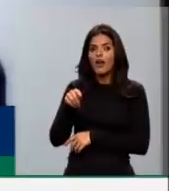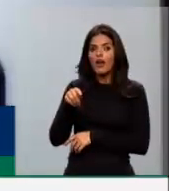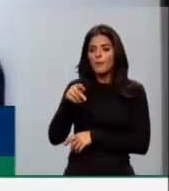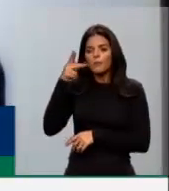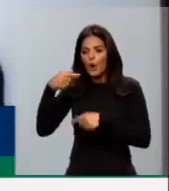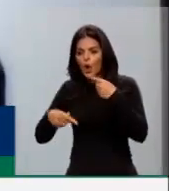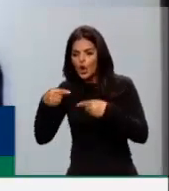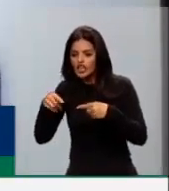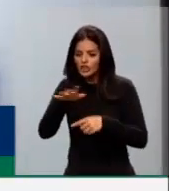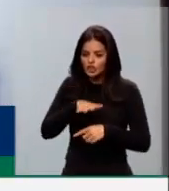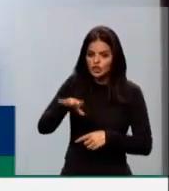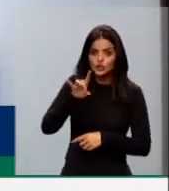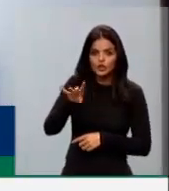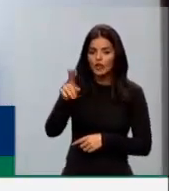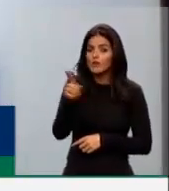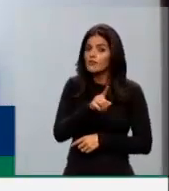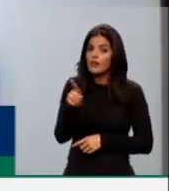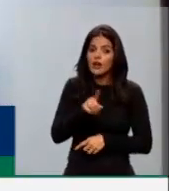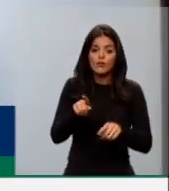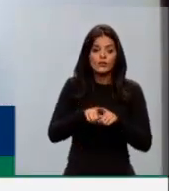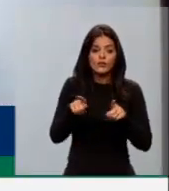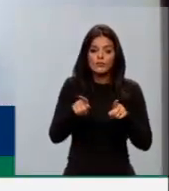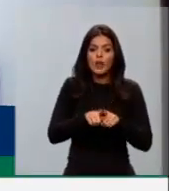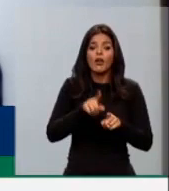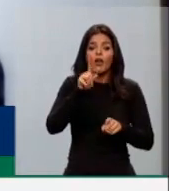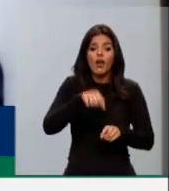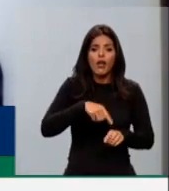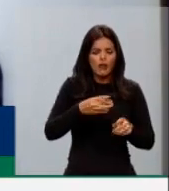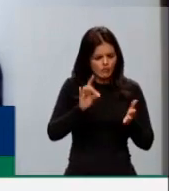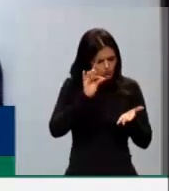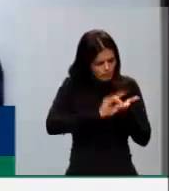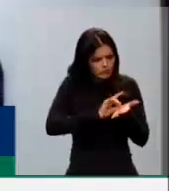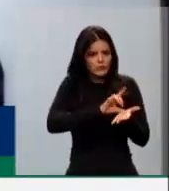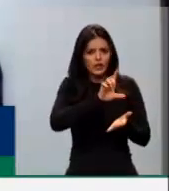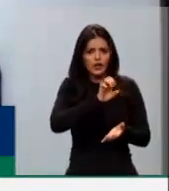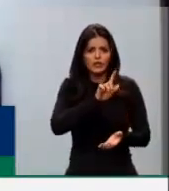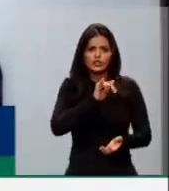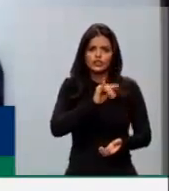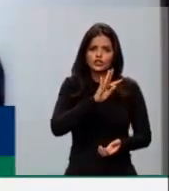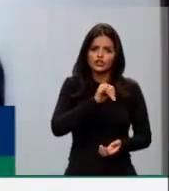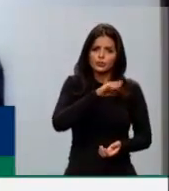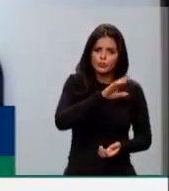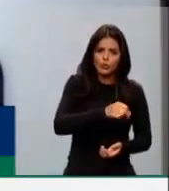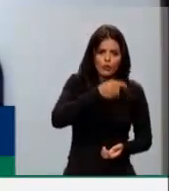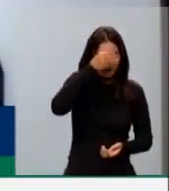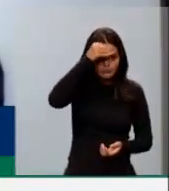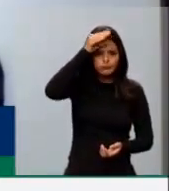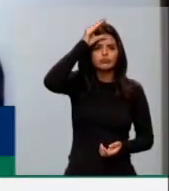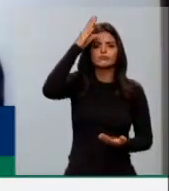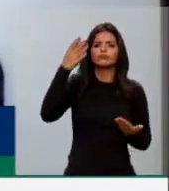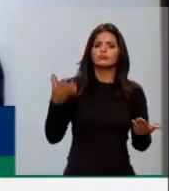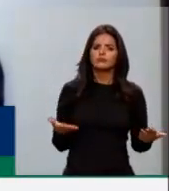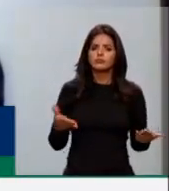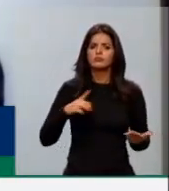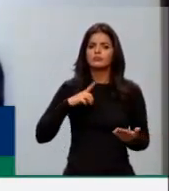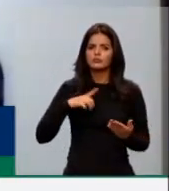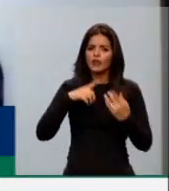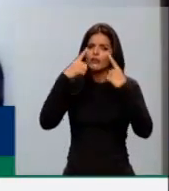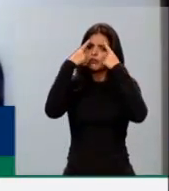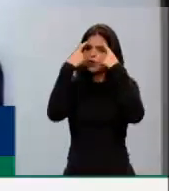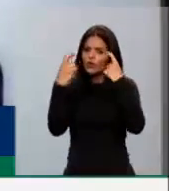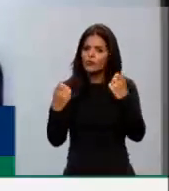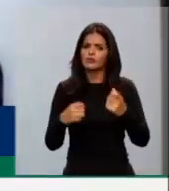político, mas ele é um campo de conhecimento legítimo, ele se refere também à questão da